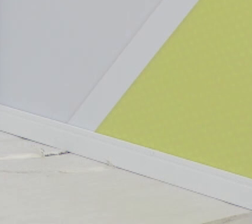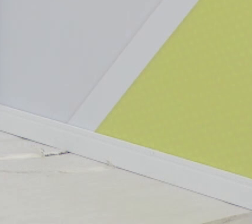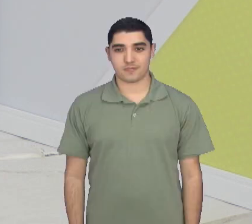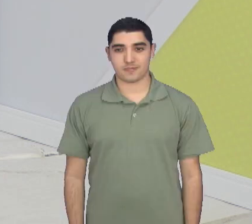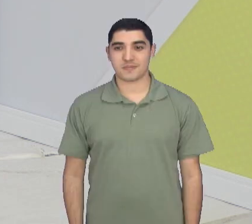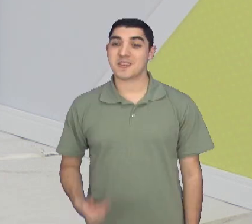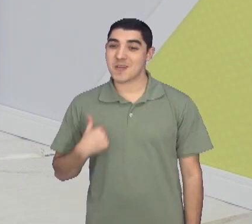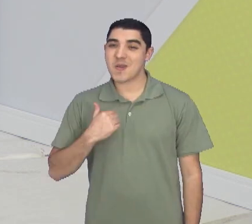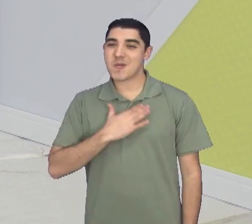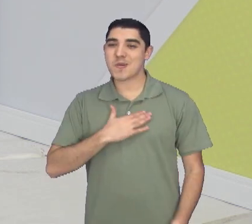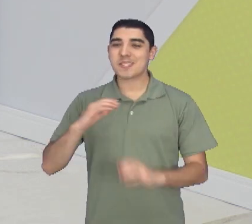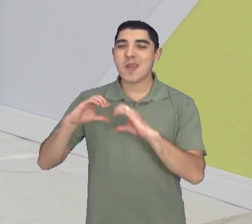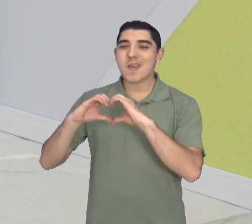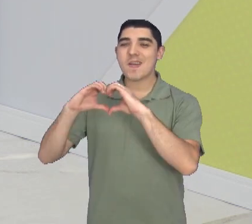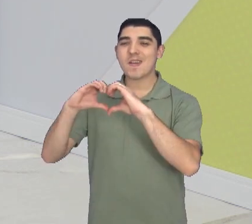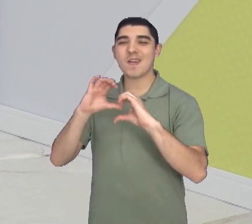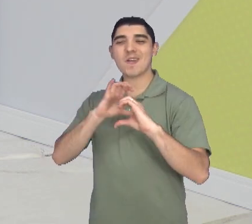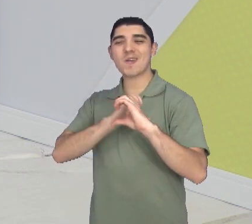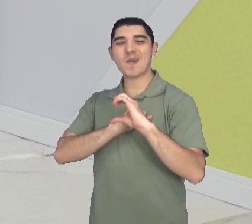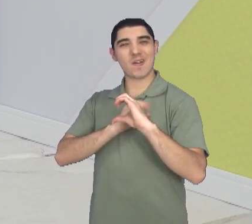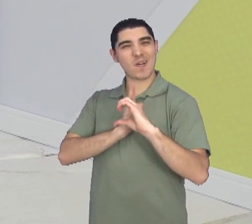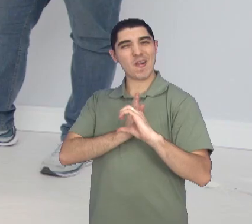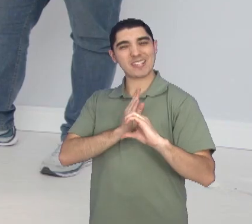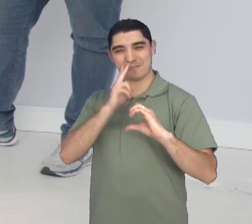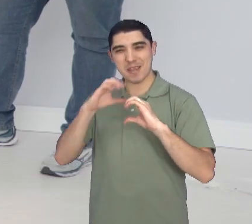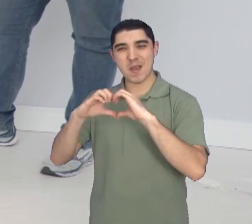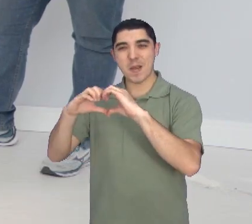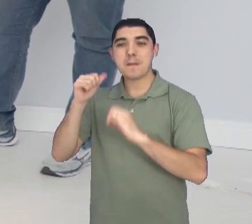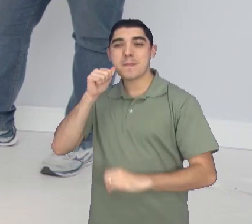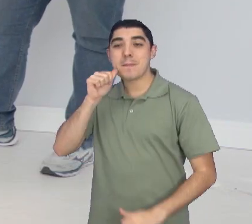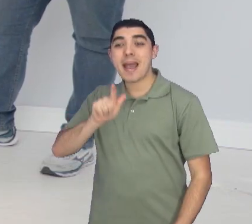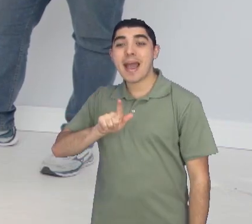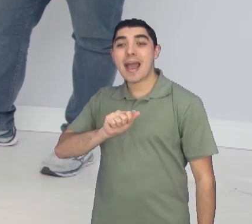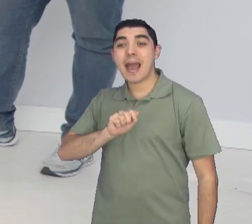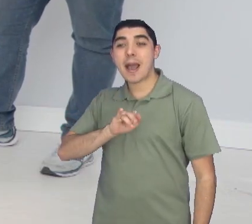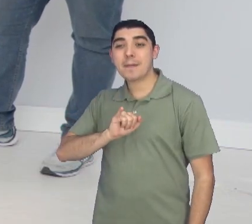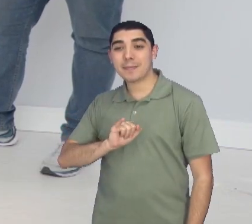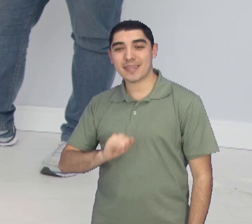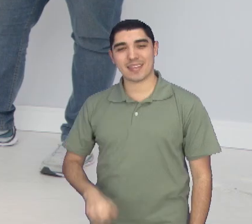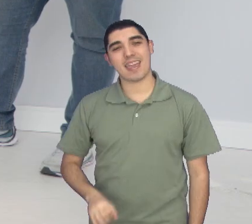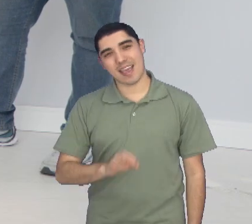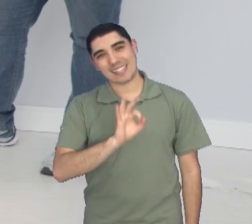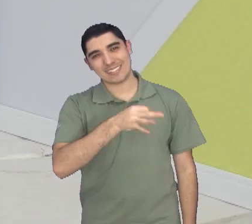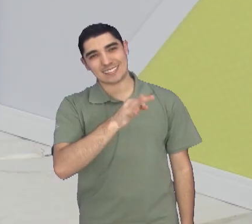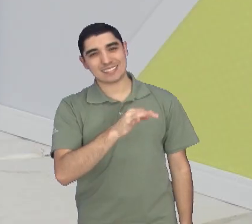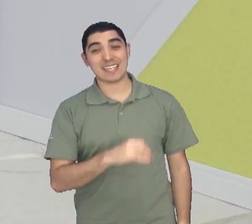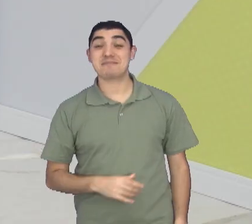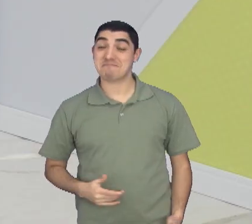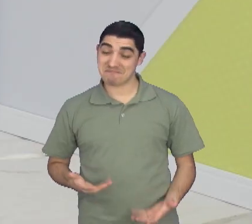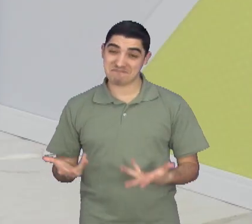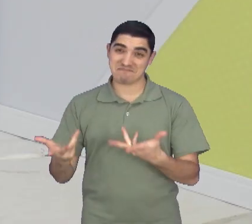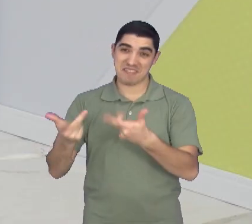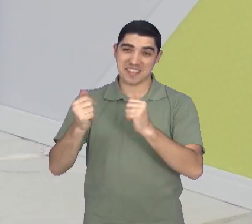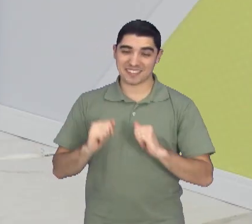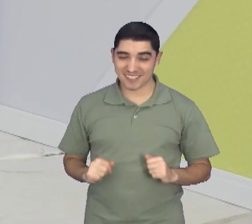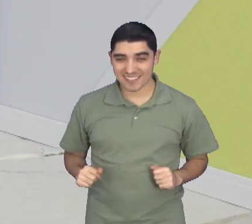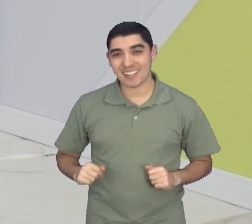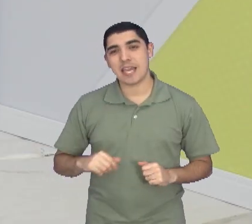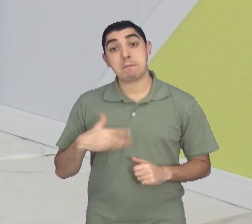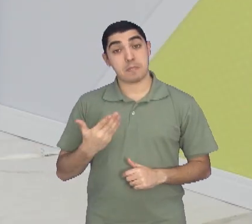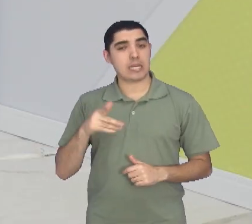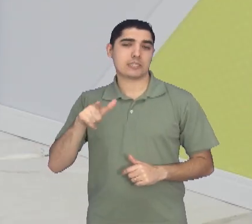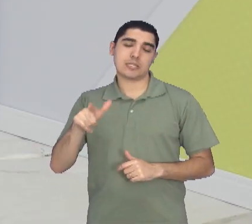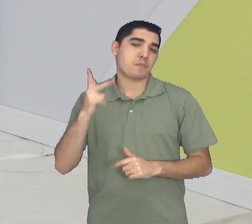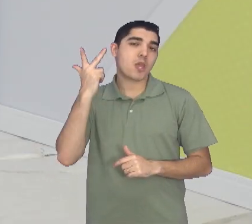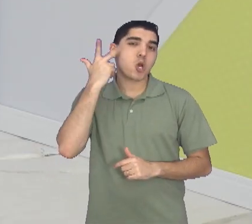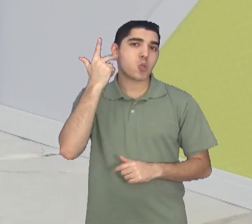Gostei do coraçãozinho do Ariel. Aquele coraçãozinho foi pra Gabi, é isso? Foi direto. A nossa editora? Ela. Exatamente. Que beleza. Agora, Brunão, é normal nesse